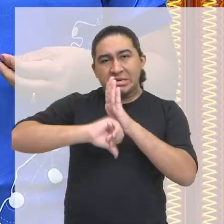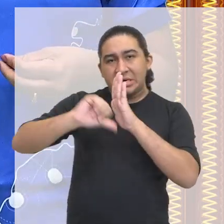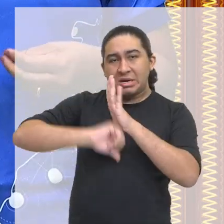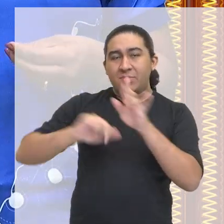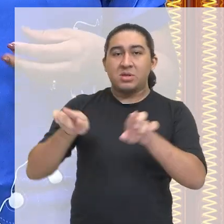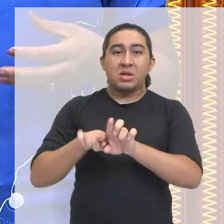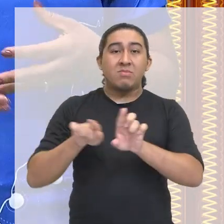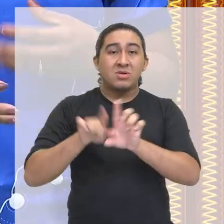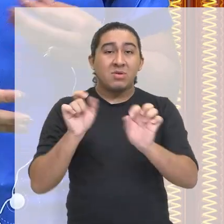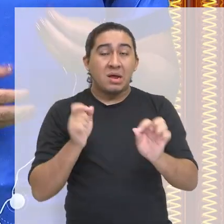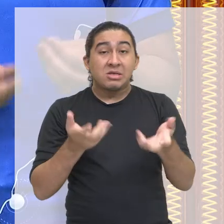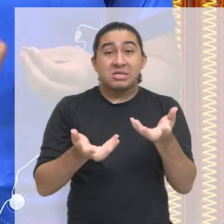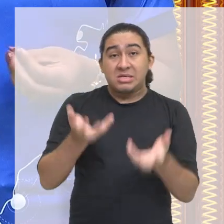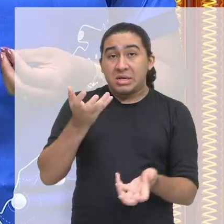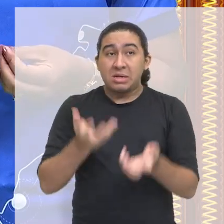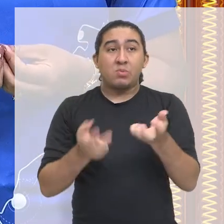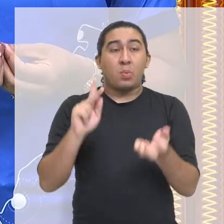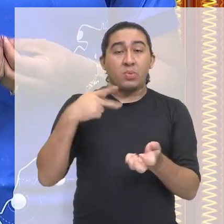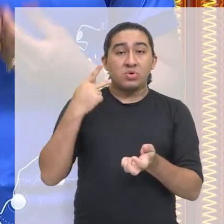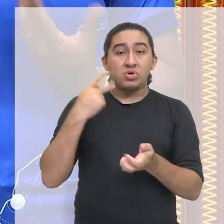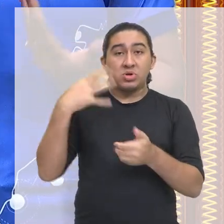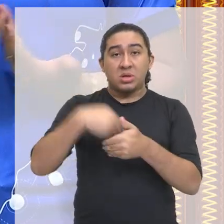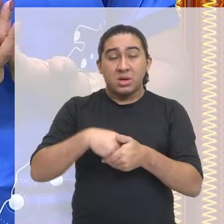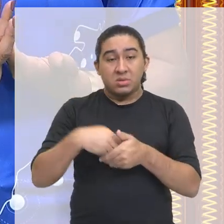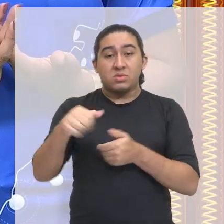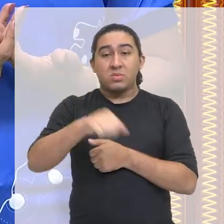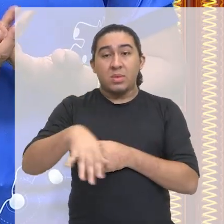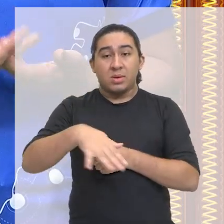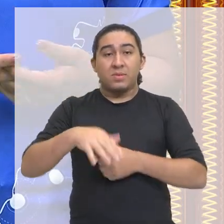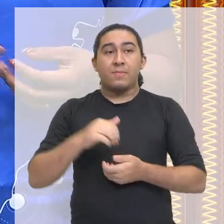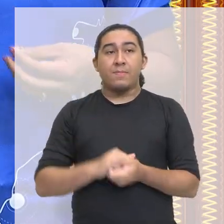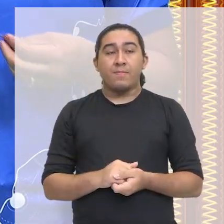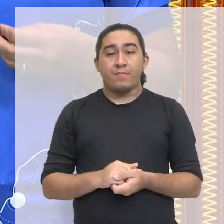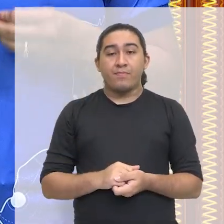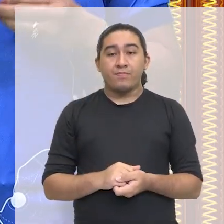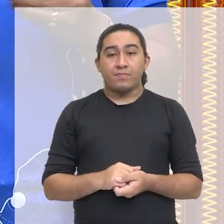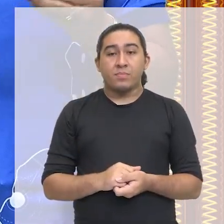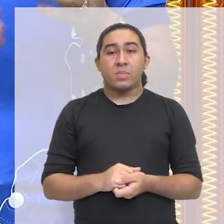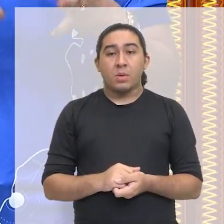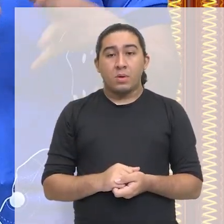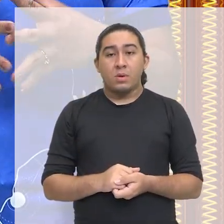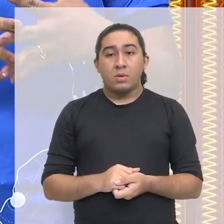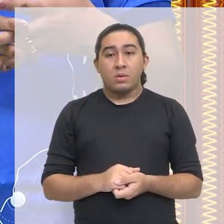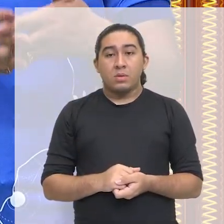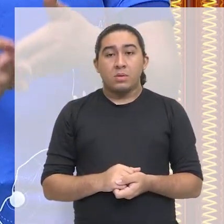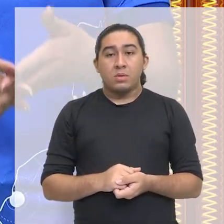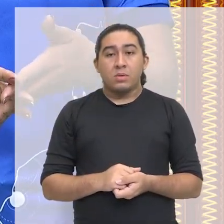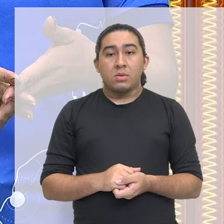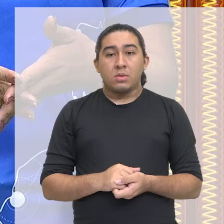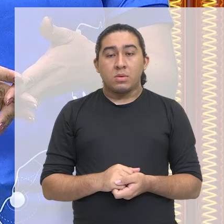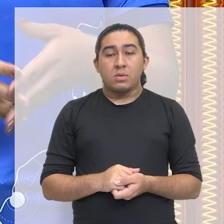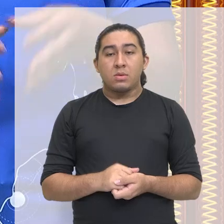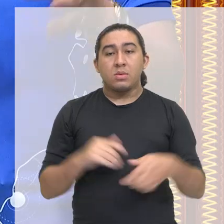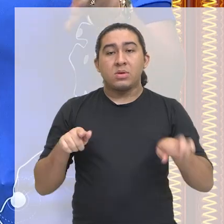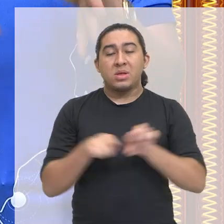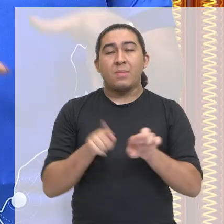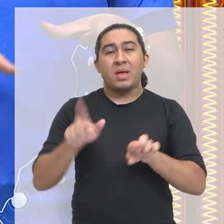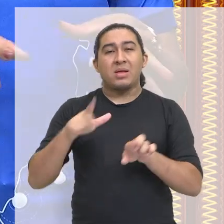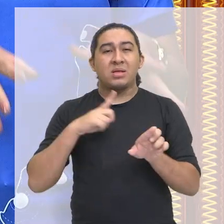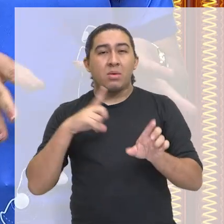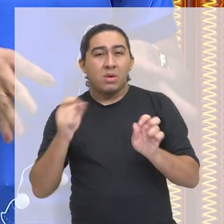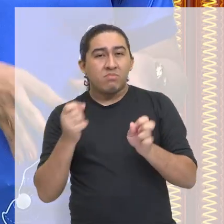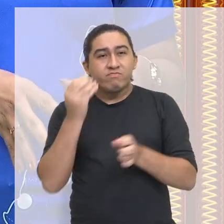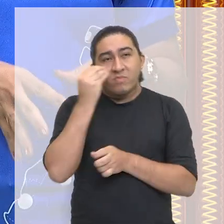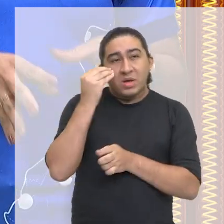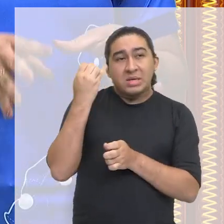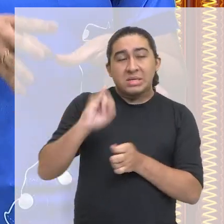e também de uma certa instabilidade política interna, mesmo ele estando numa situação de